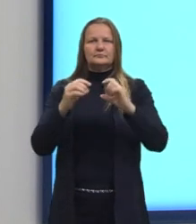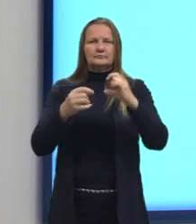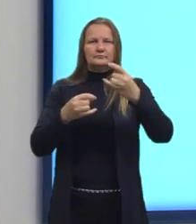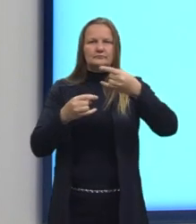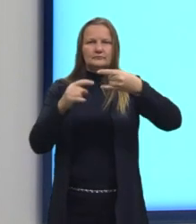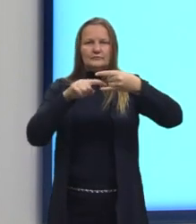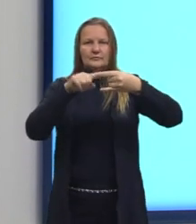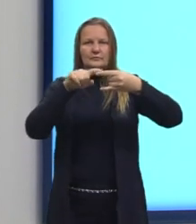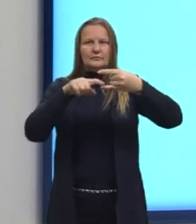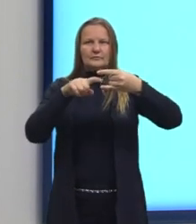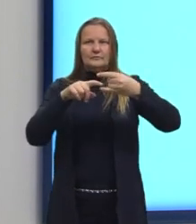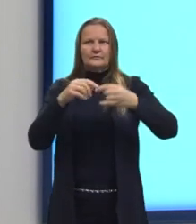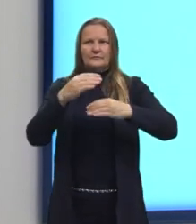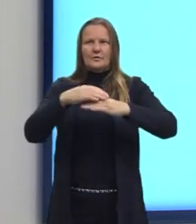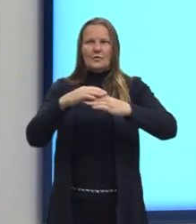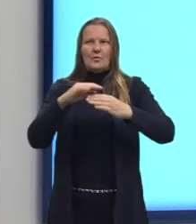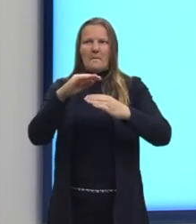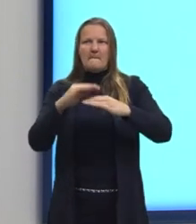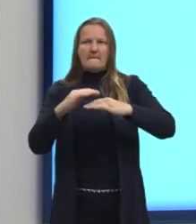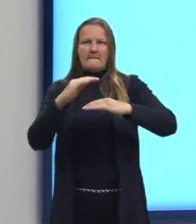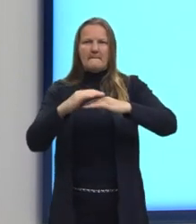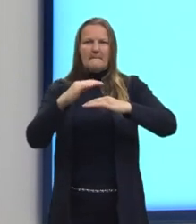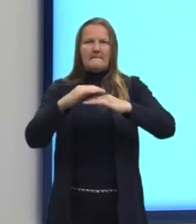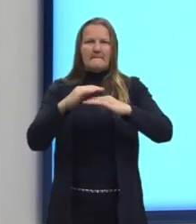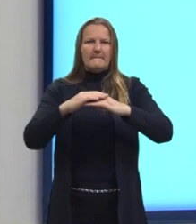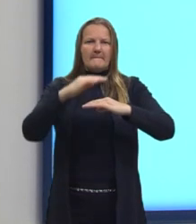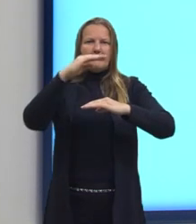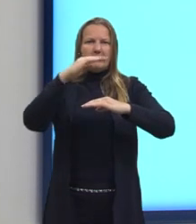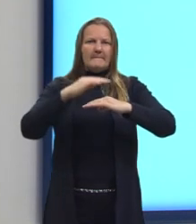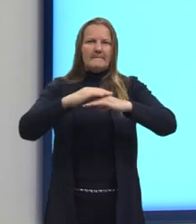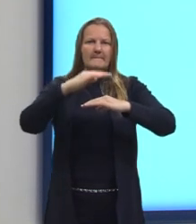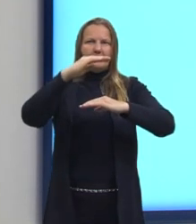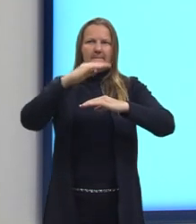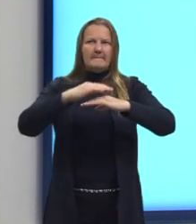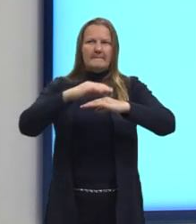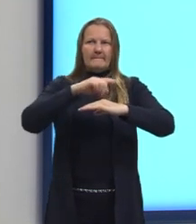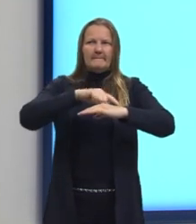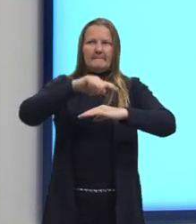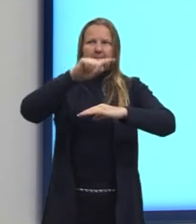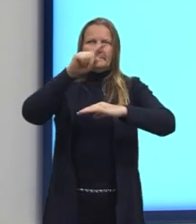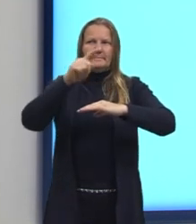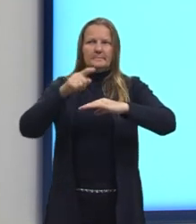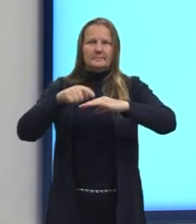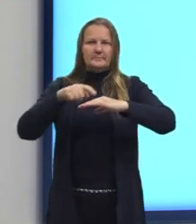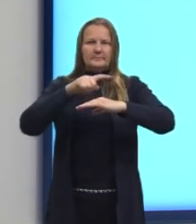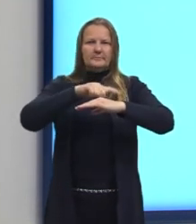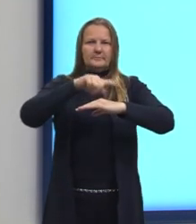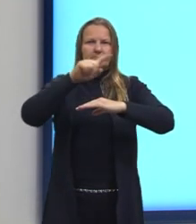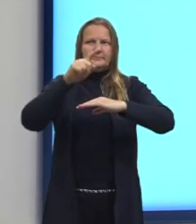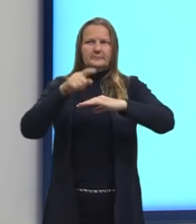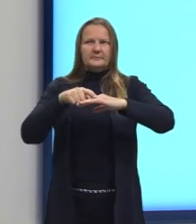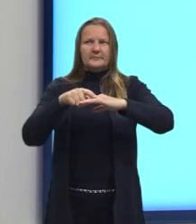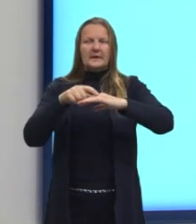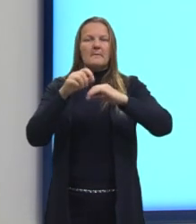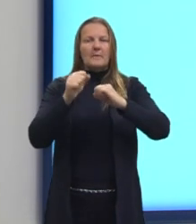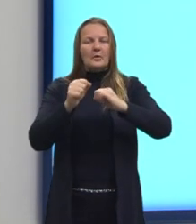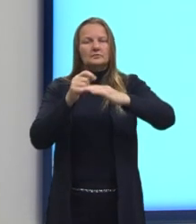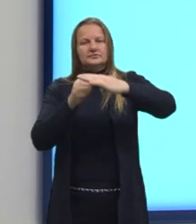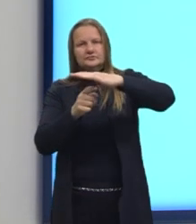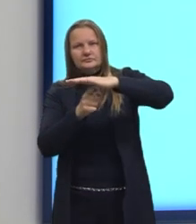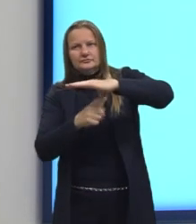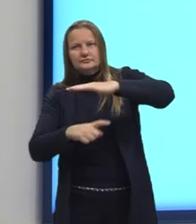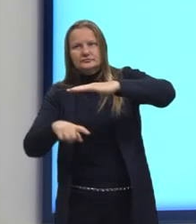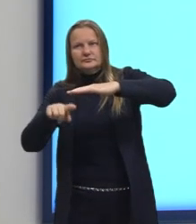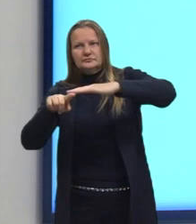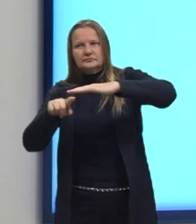ou menor e a amplitude né Apesar de que a gente desenhou ela aqui no espaço positivo a gente também pode desenhar ela aqui